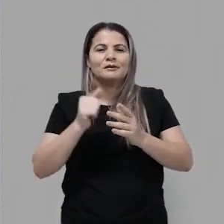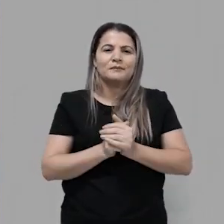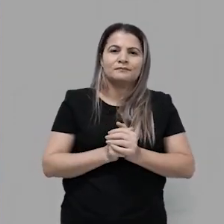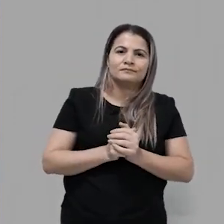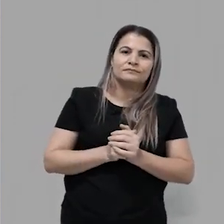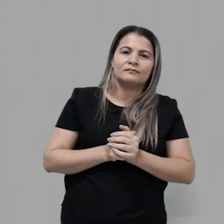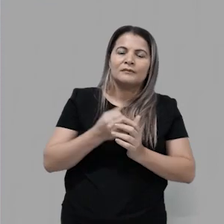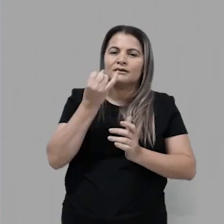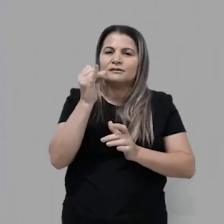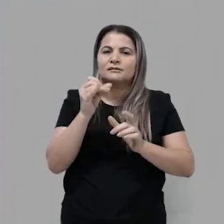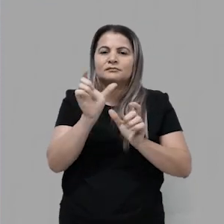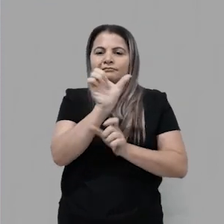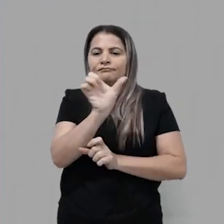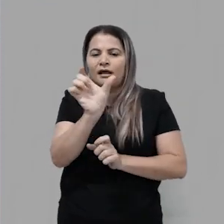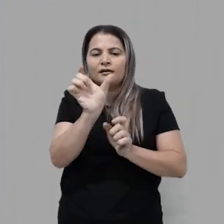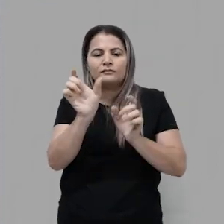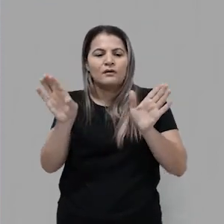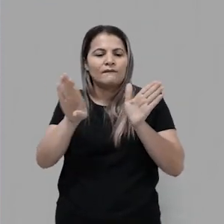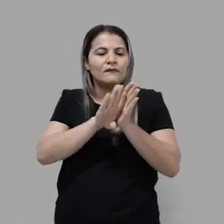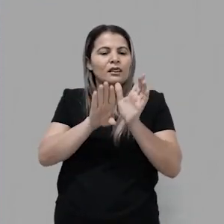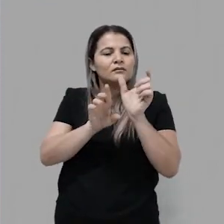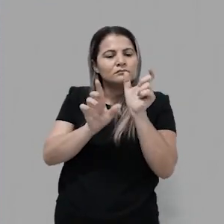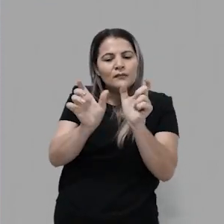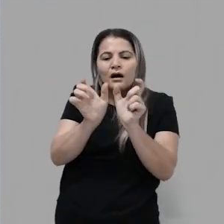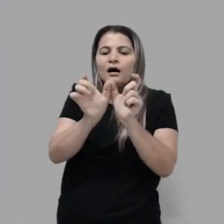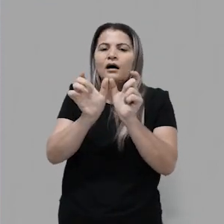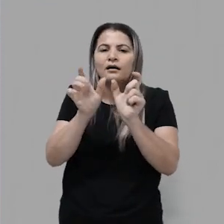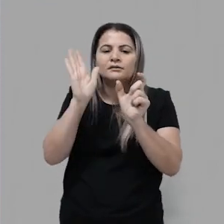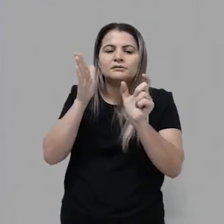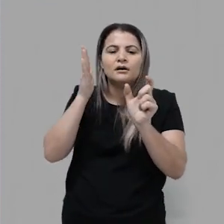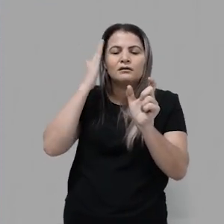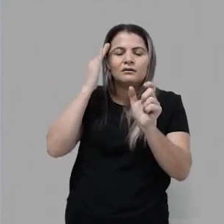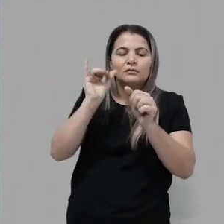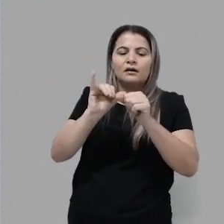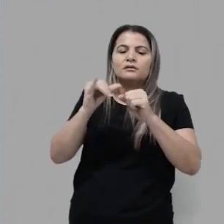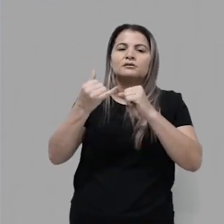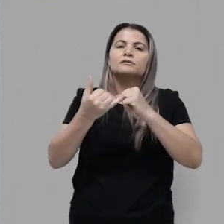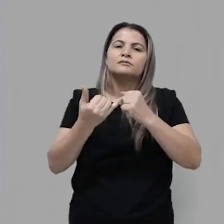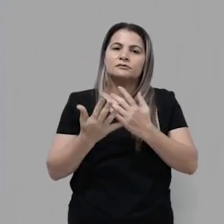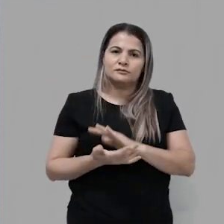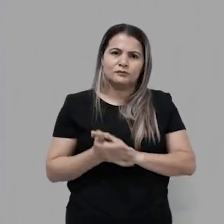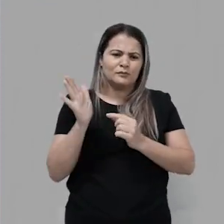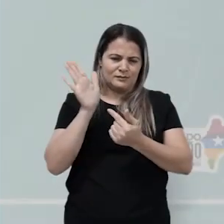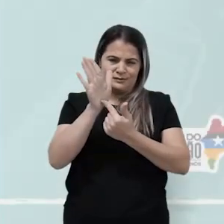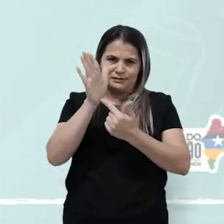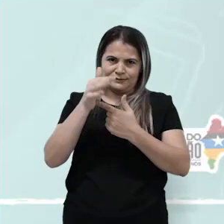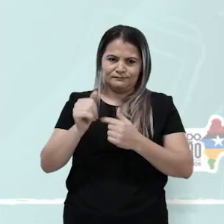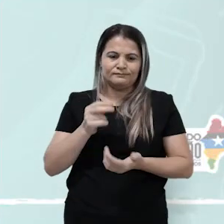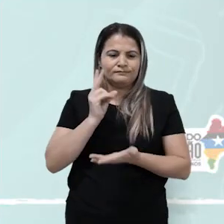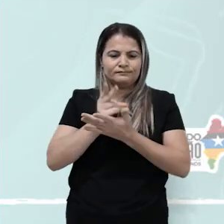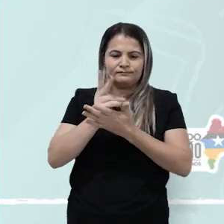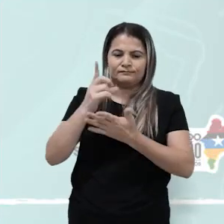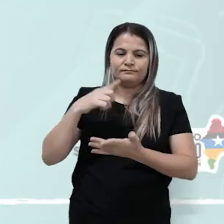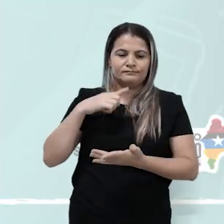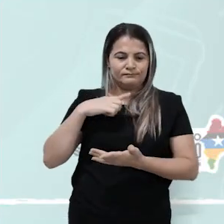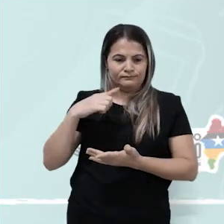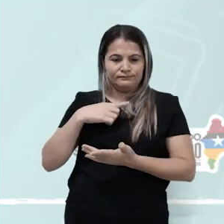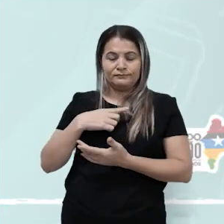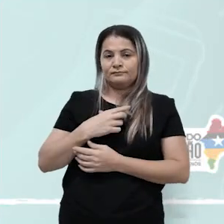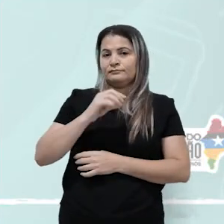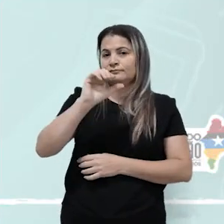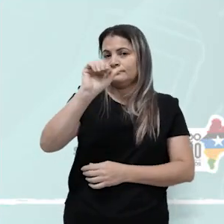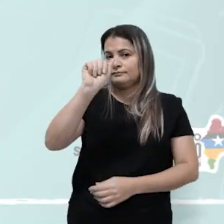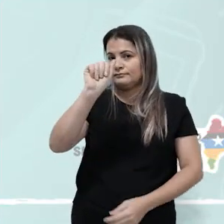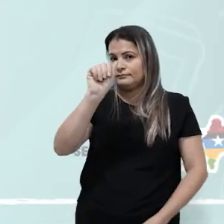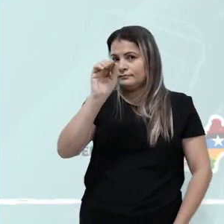quer dizer que ela é um adjetivo. Tá? Então, vamos ver alguns deles. Toda vez que a palavra tiver able ou